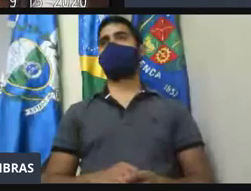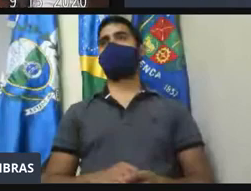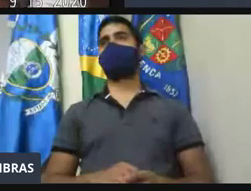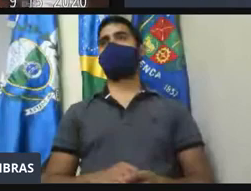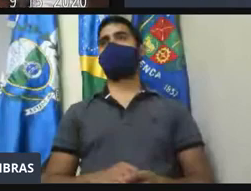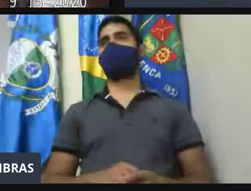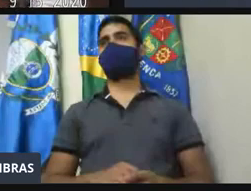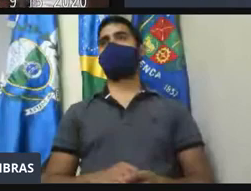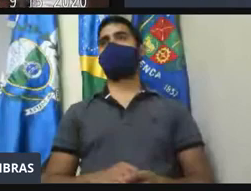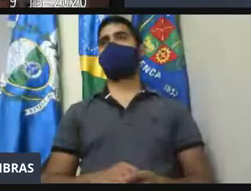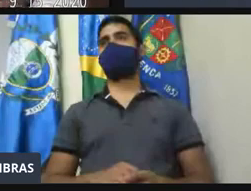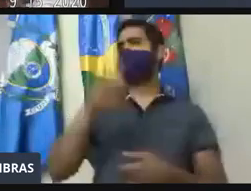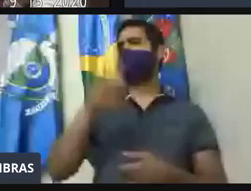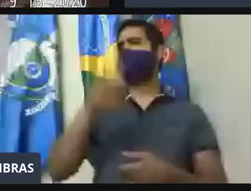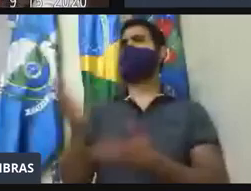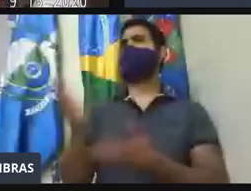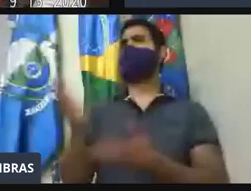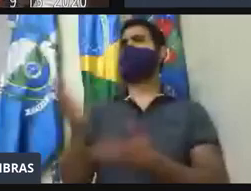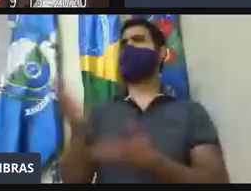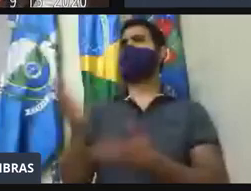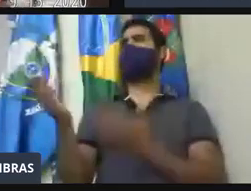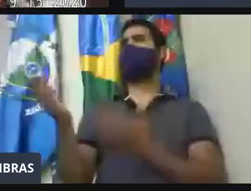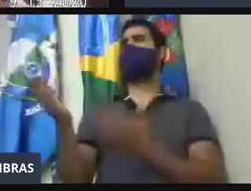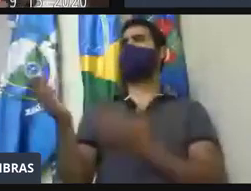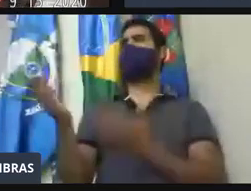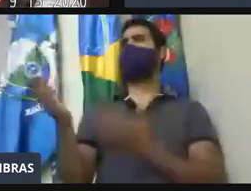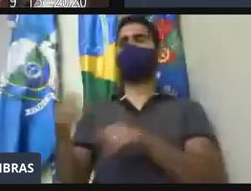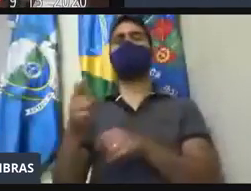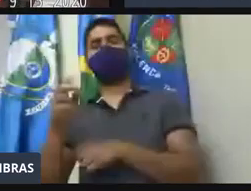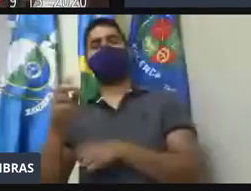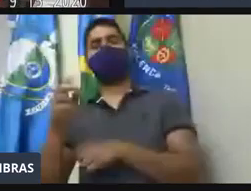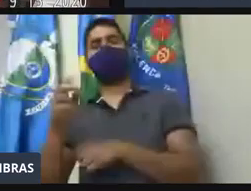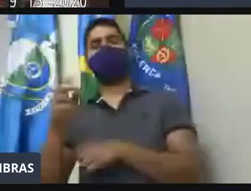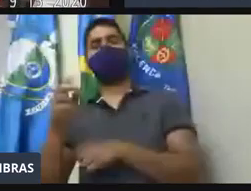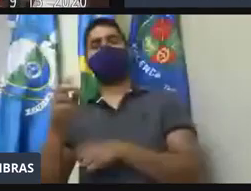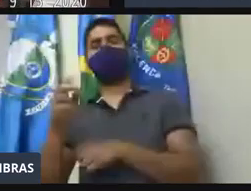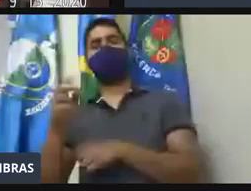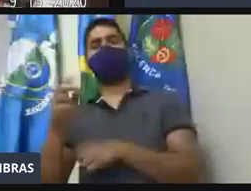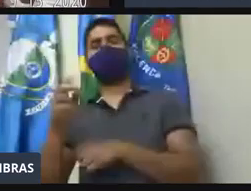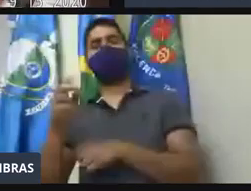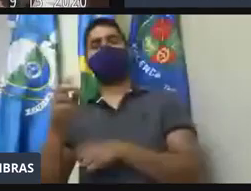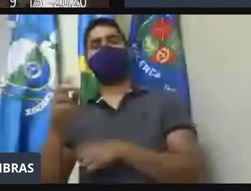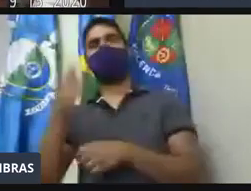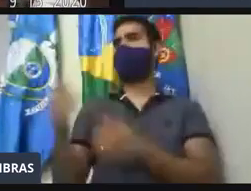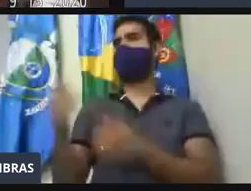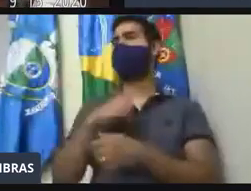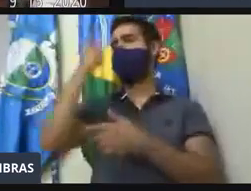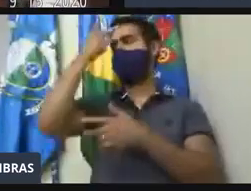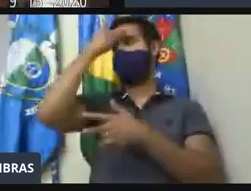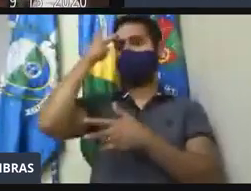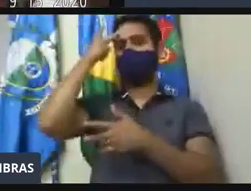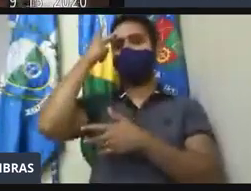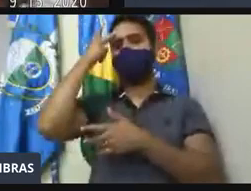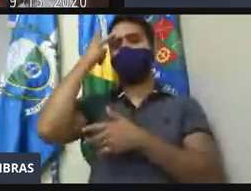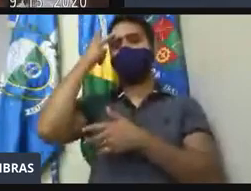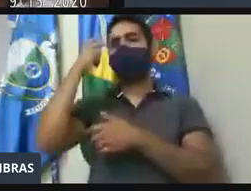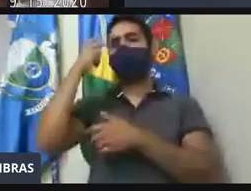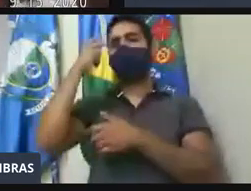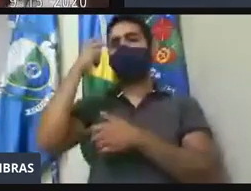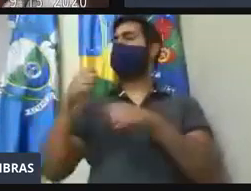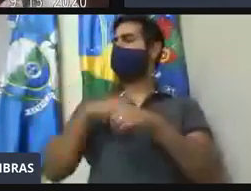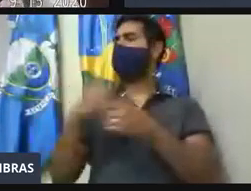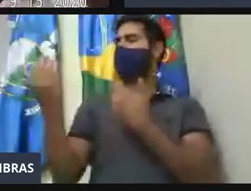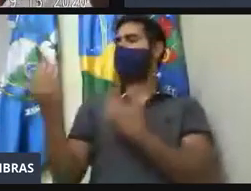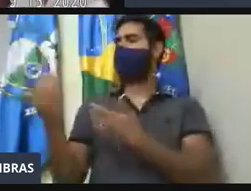homenageando defunto 10, 20, 30 vezes? Procura homenagear pessoas que não foram homenageadas. Tem muitas pessoas aí que merecem ser homenageadas, entendeu?